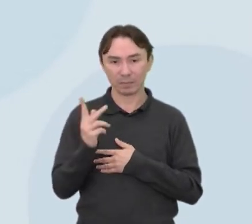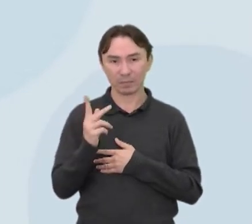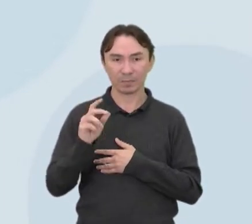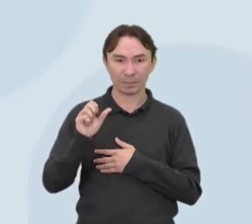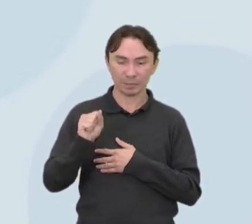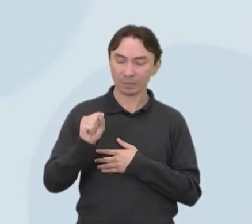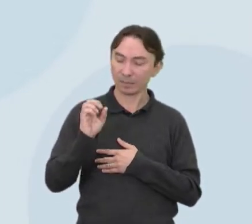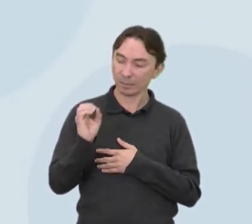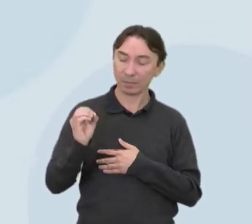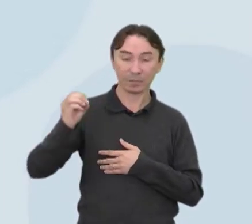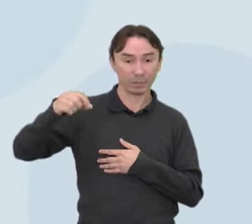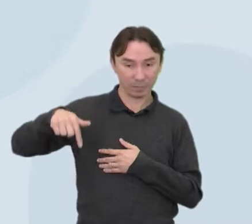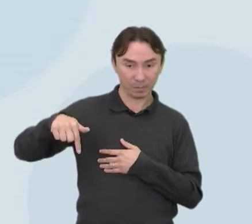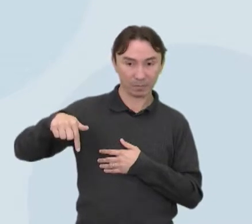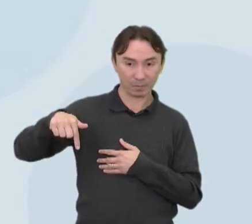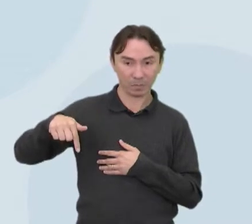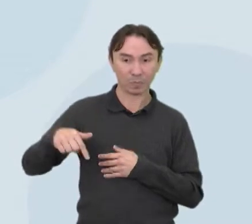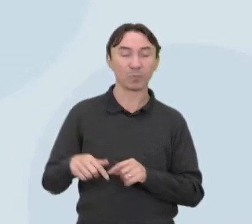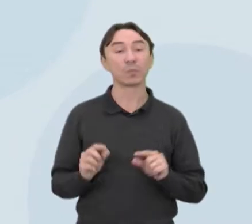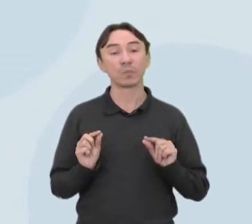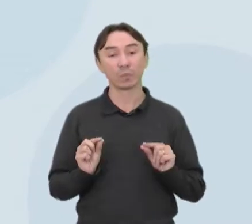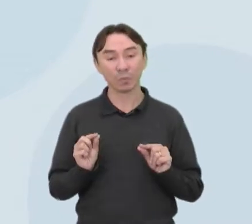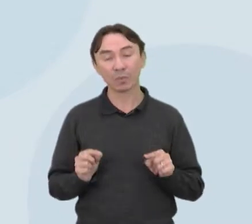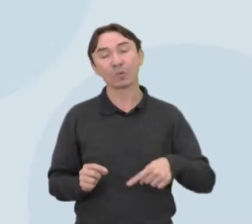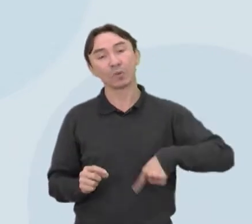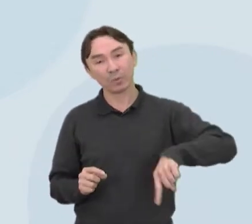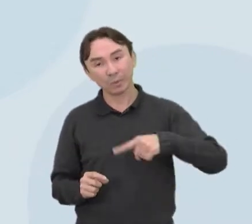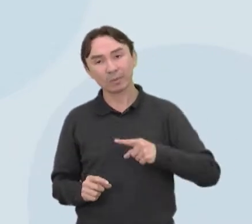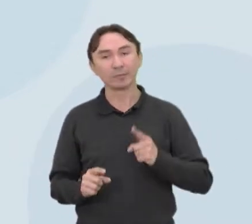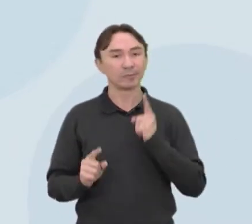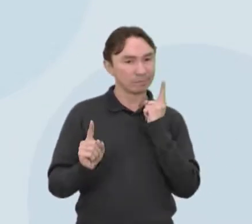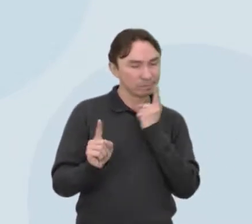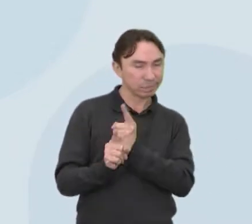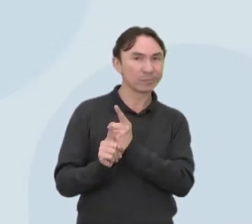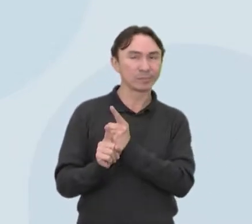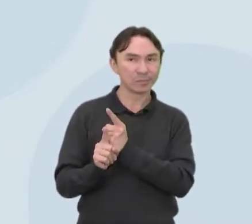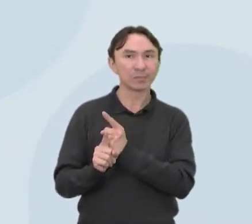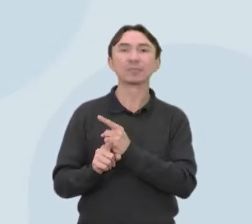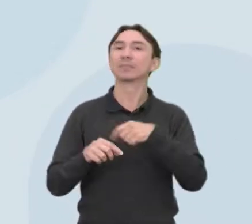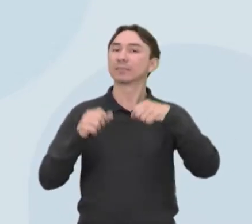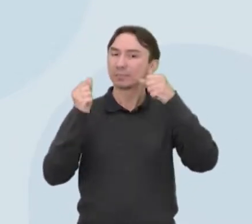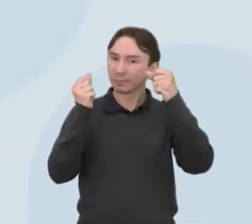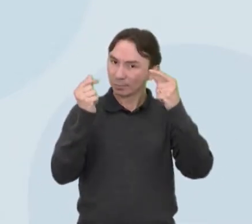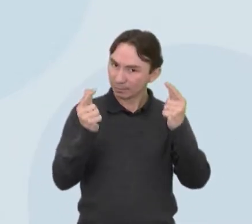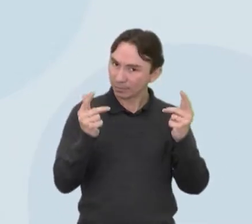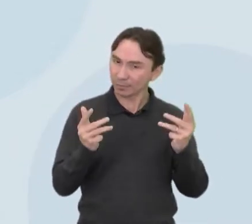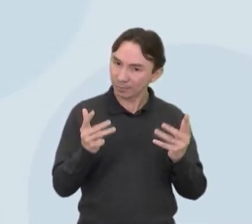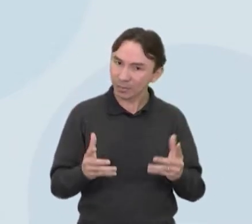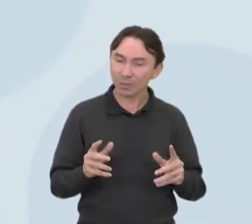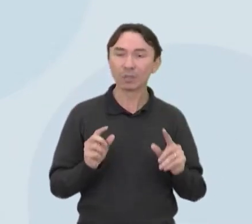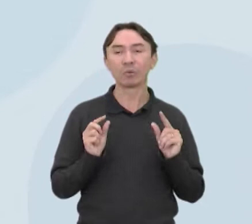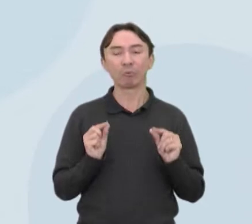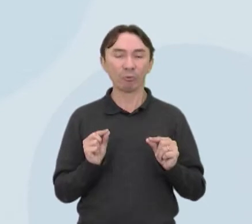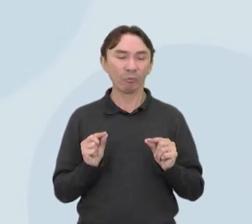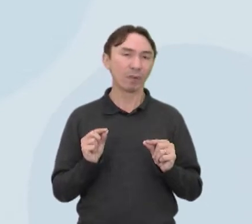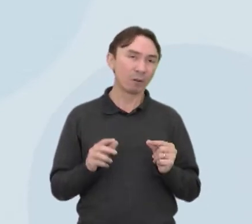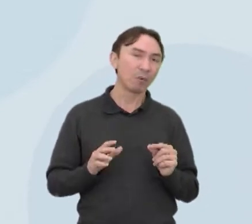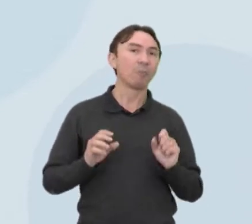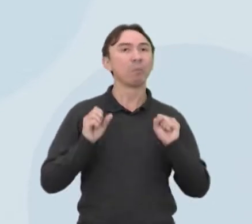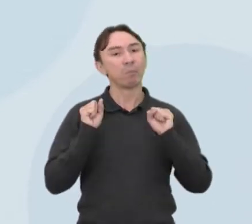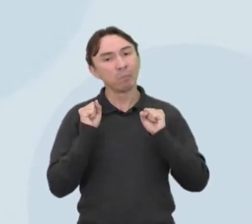FCHS 07, onde a gente identifica e explica situações em que ocorram